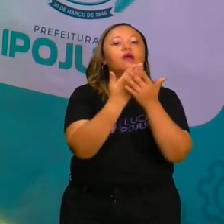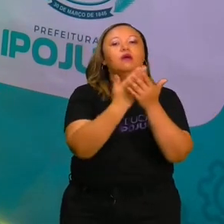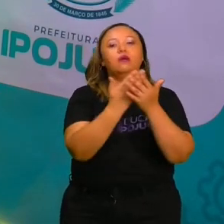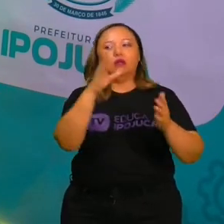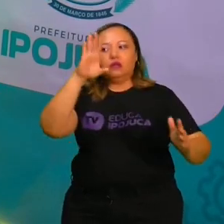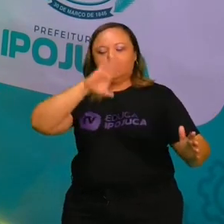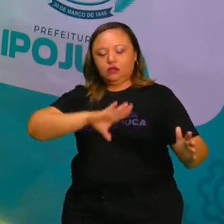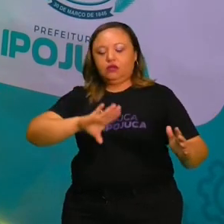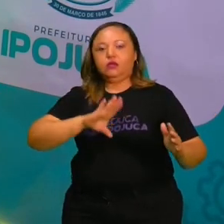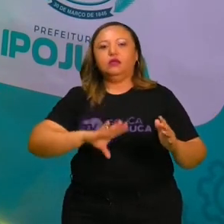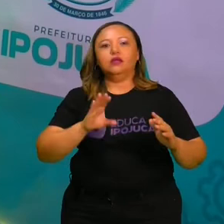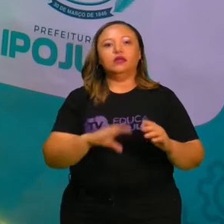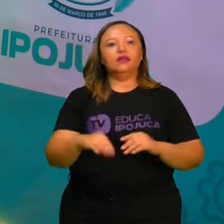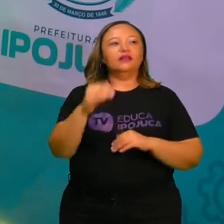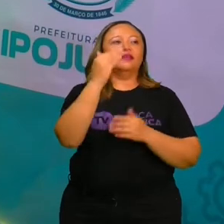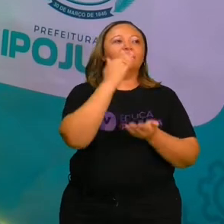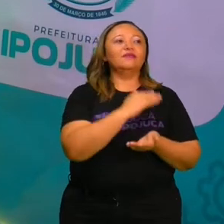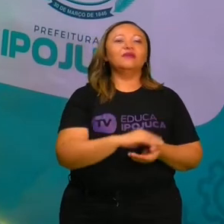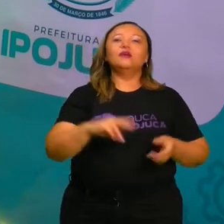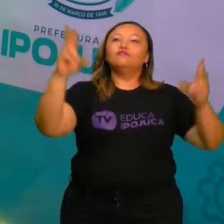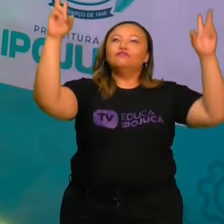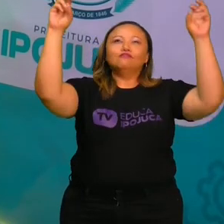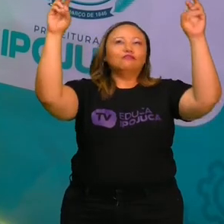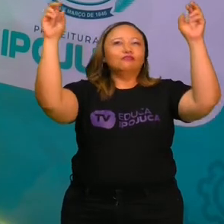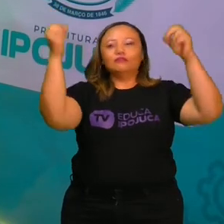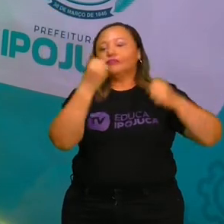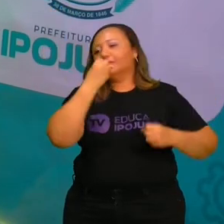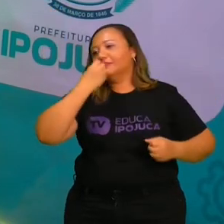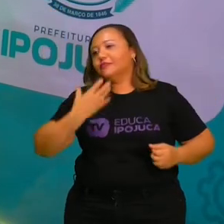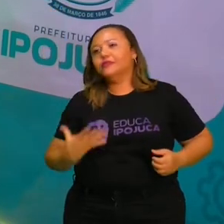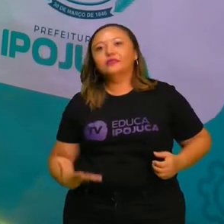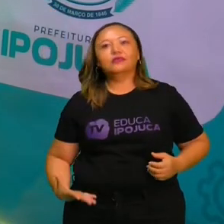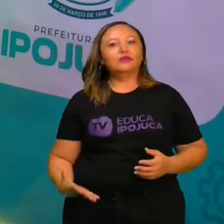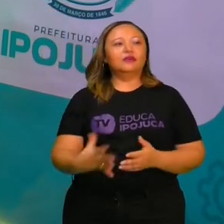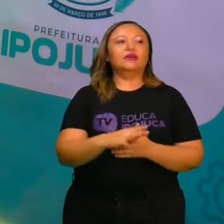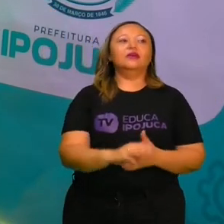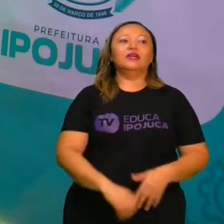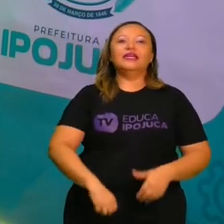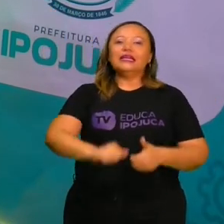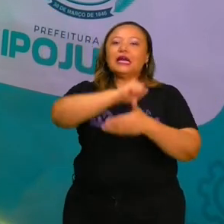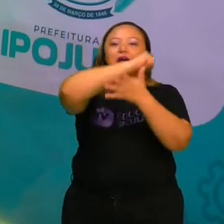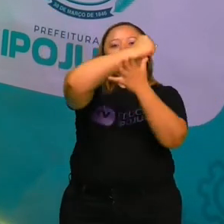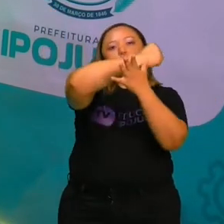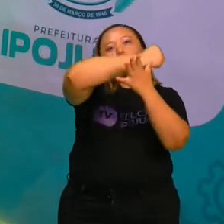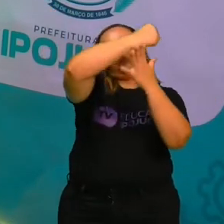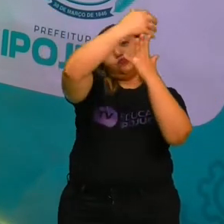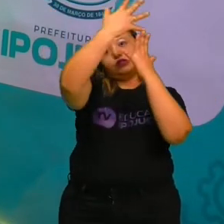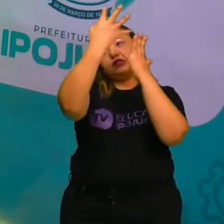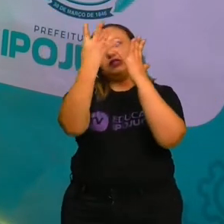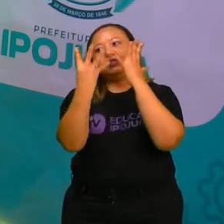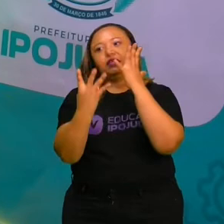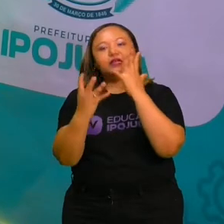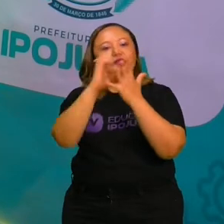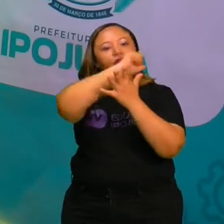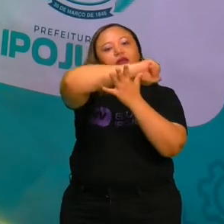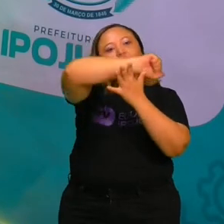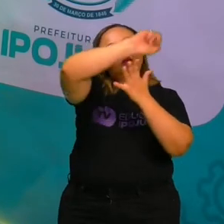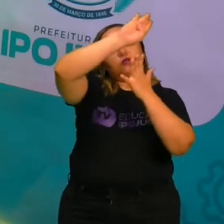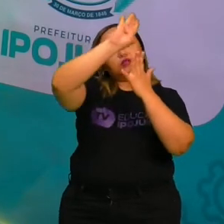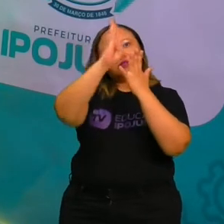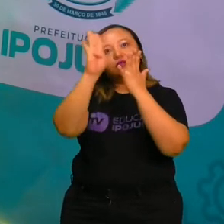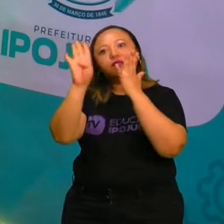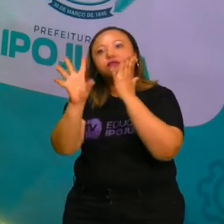língua portuguesa, que nós temos um tema maravilhoso que é sobre a ordem alfabética. Vamos